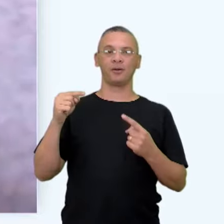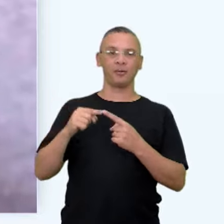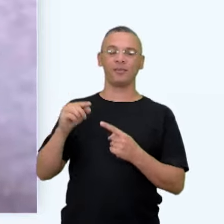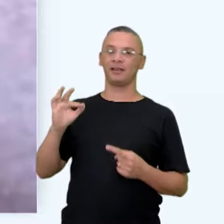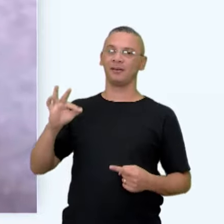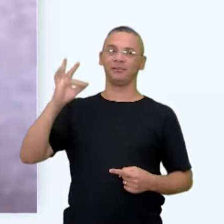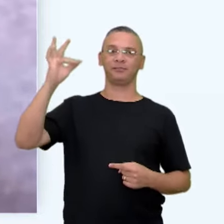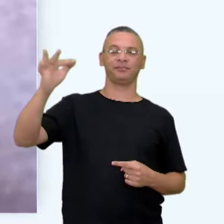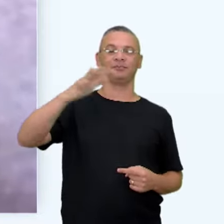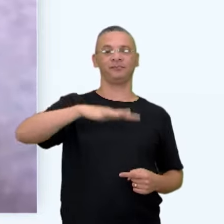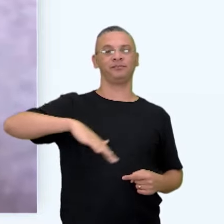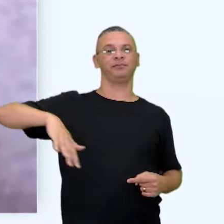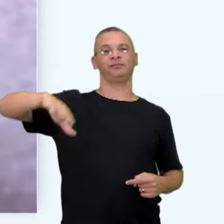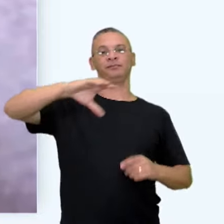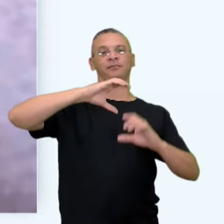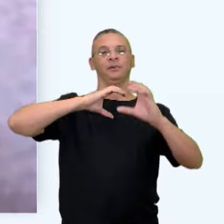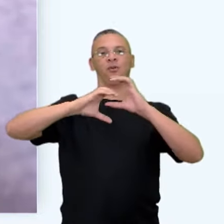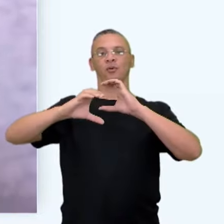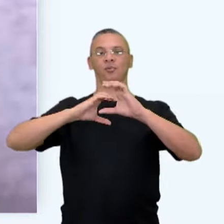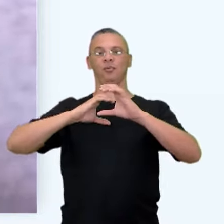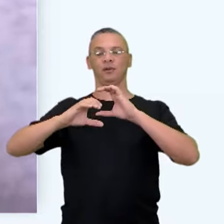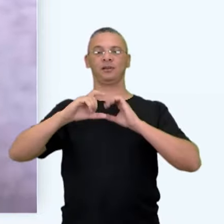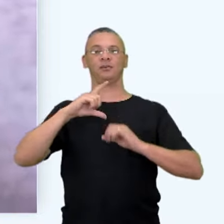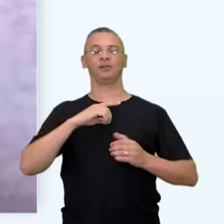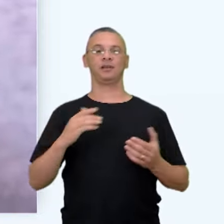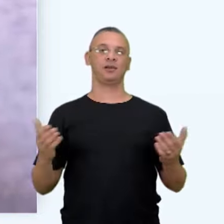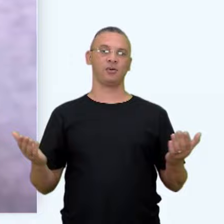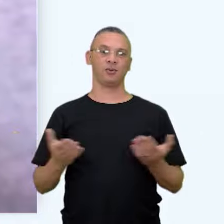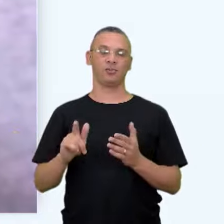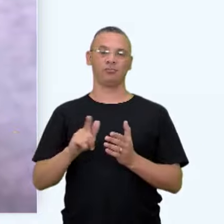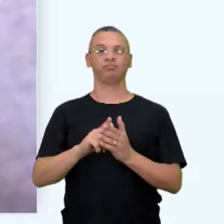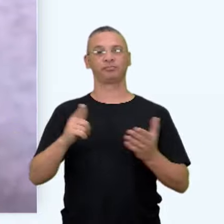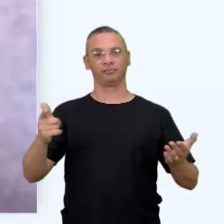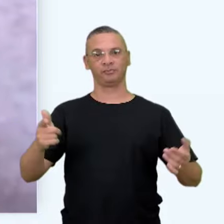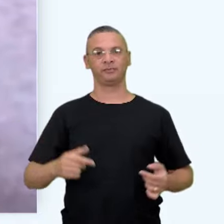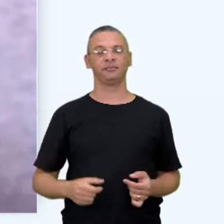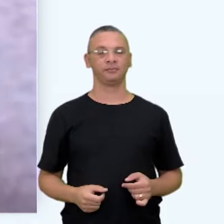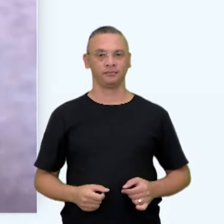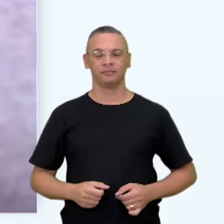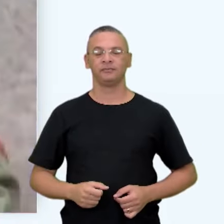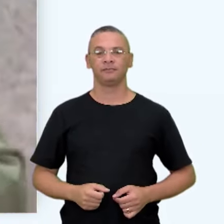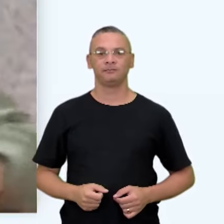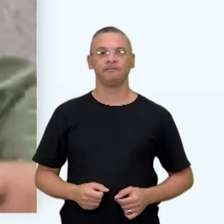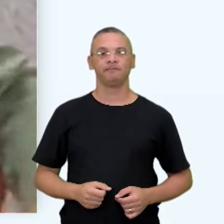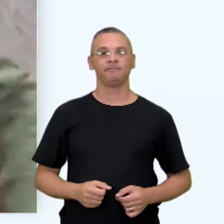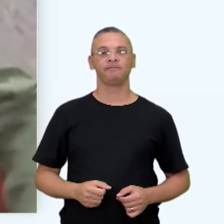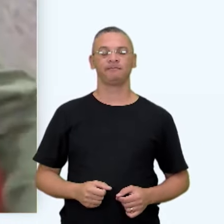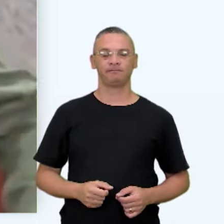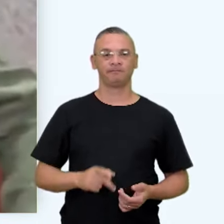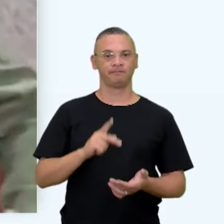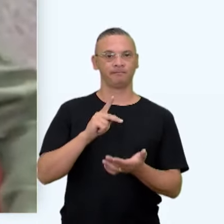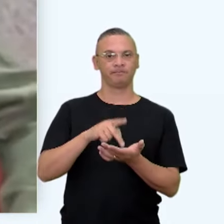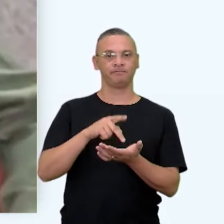futuro da comunicação de massa e, portanto, o futuro do jornalismo. Pedro